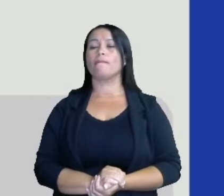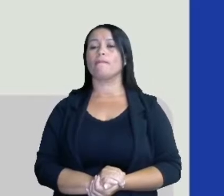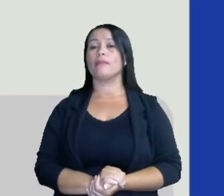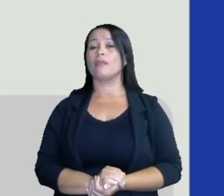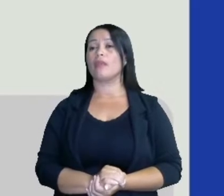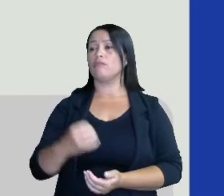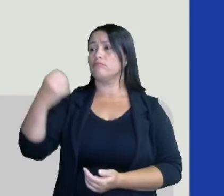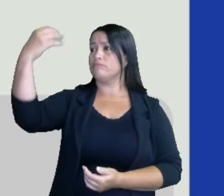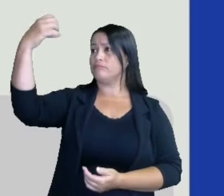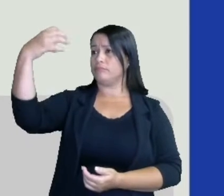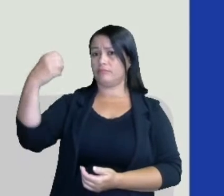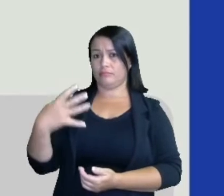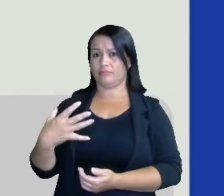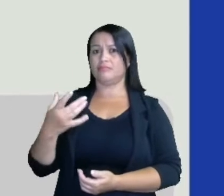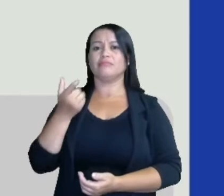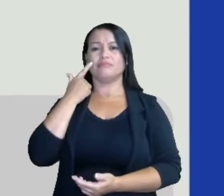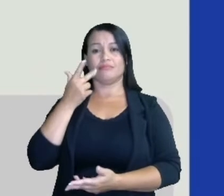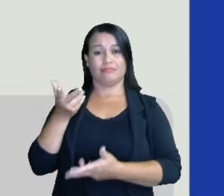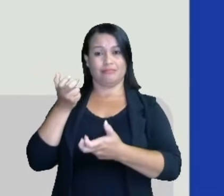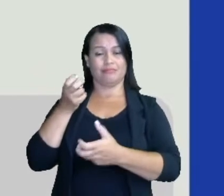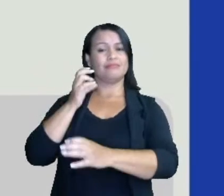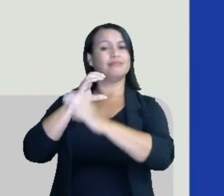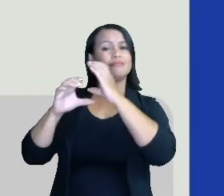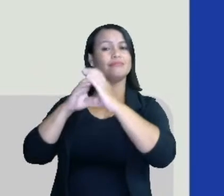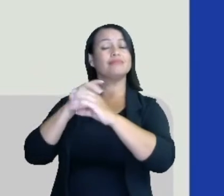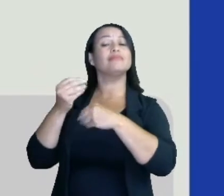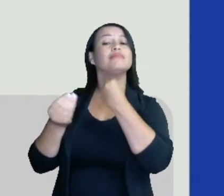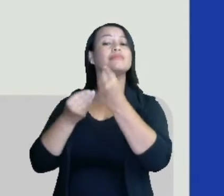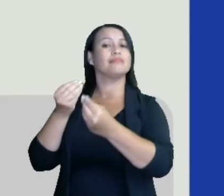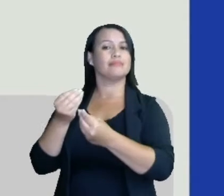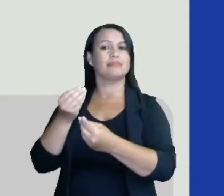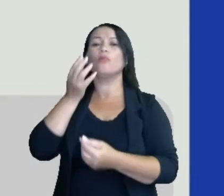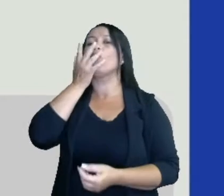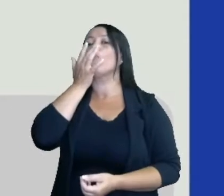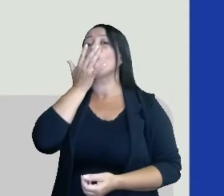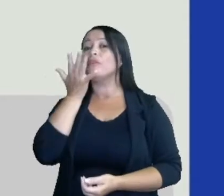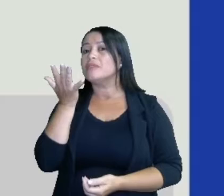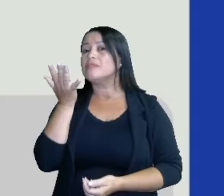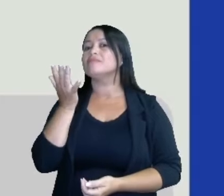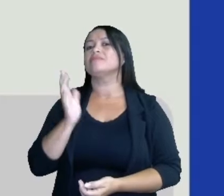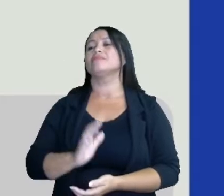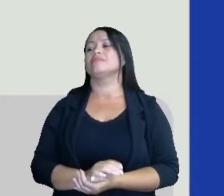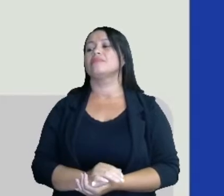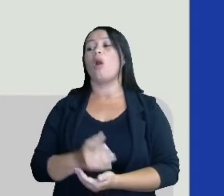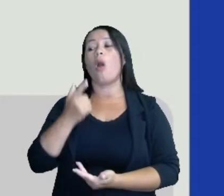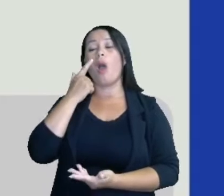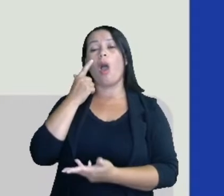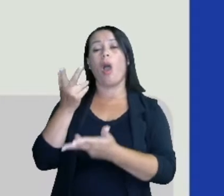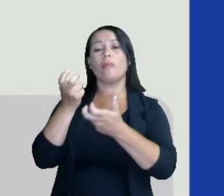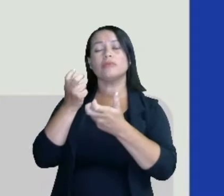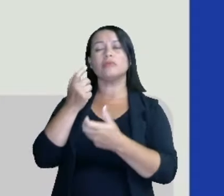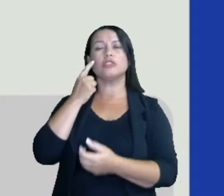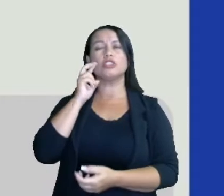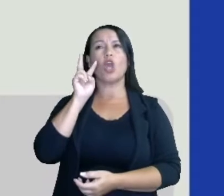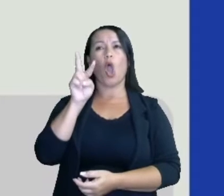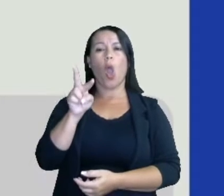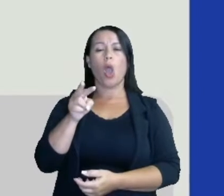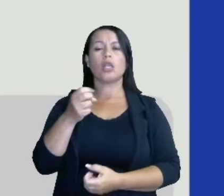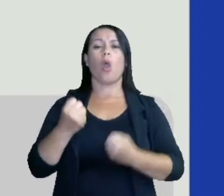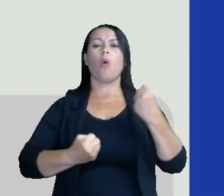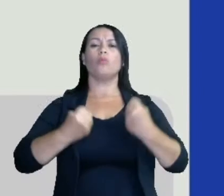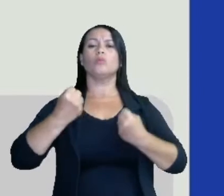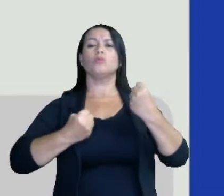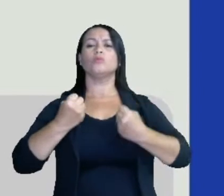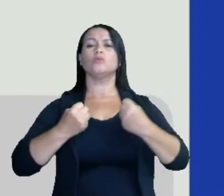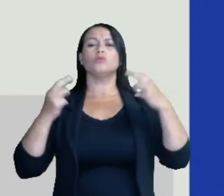coloquei aqui o semáforo, então essa comunicação aí se deu por meio de cores, ó, né? Então, quando a gente olha lá, o motorista olha,